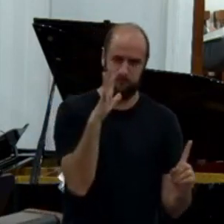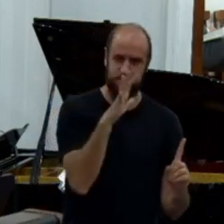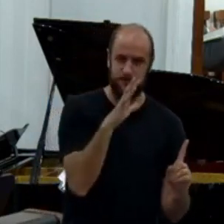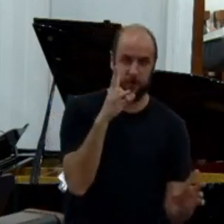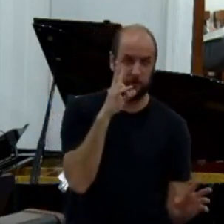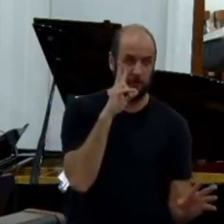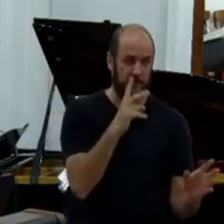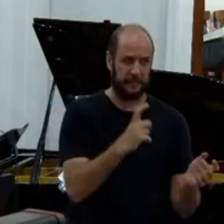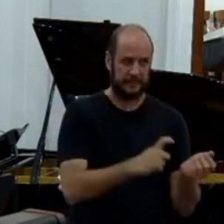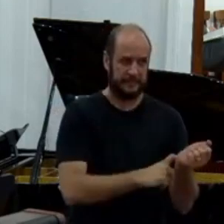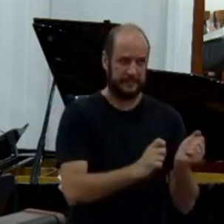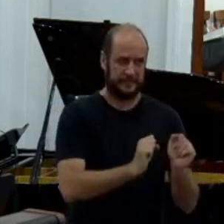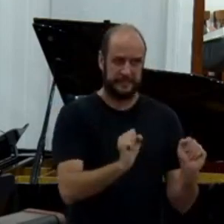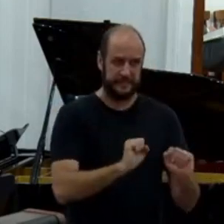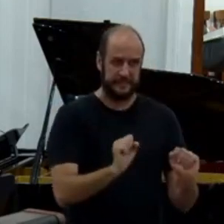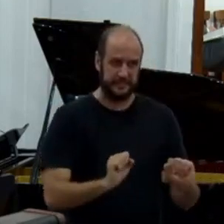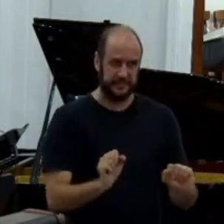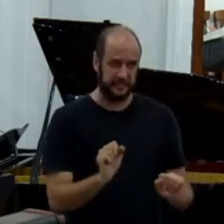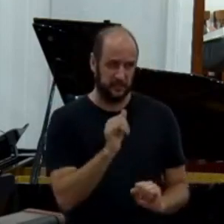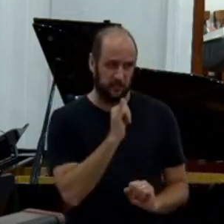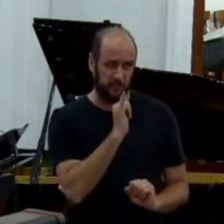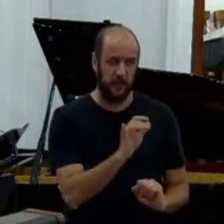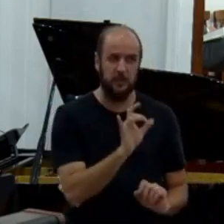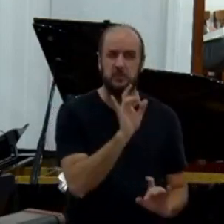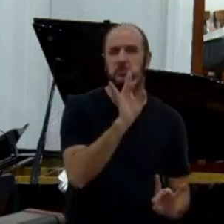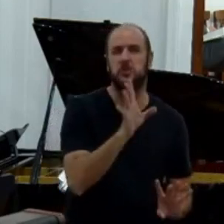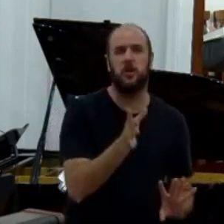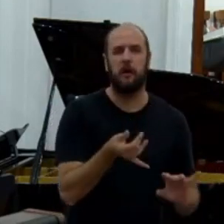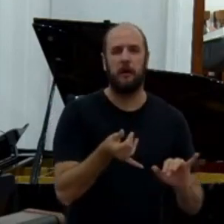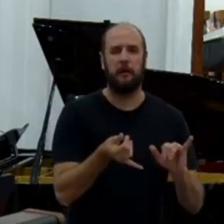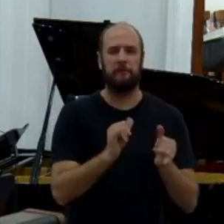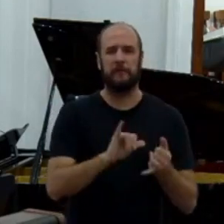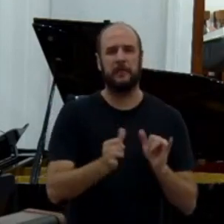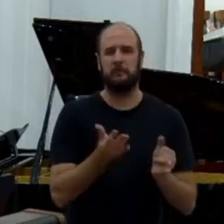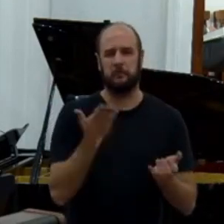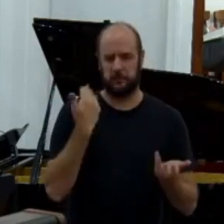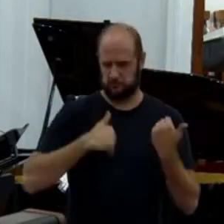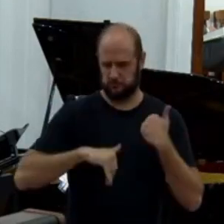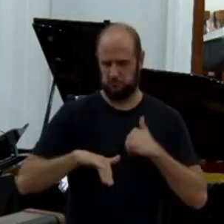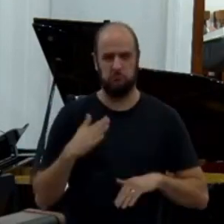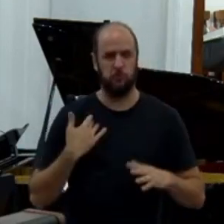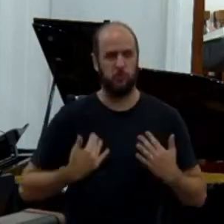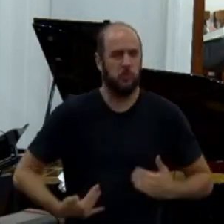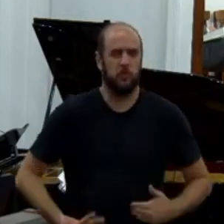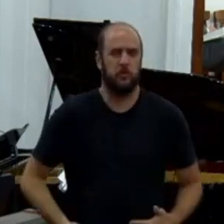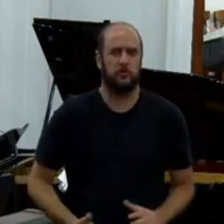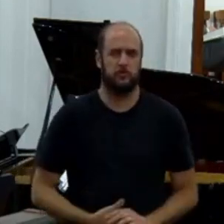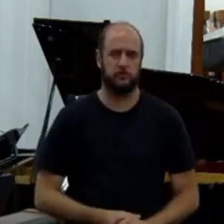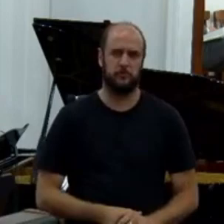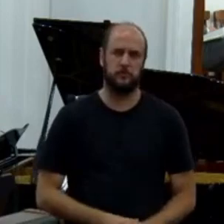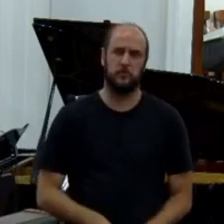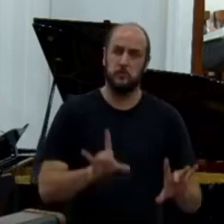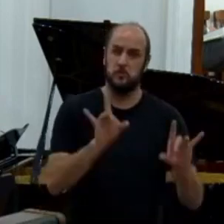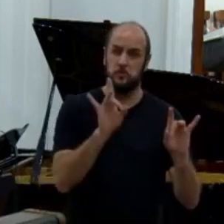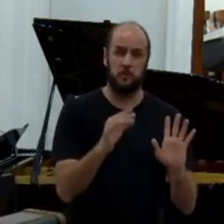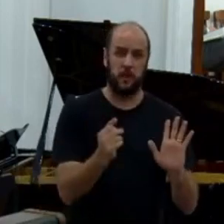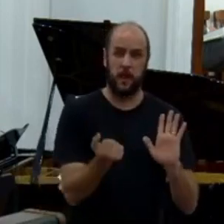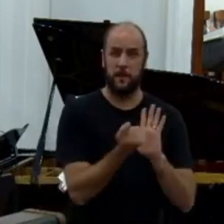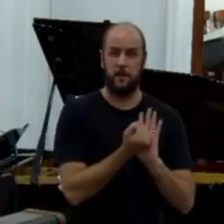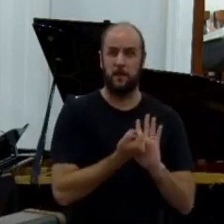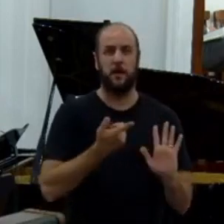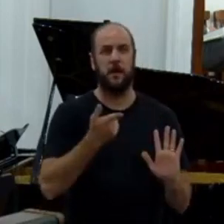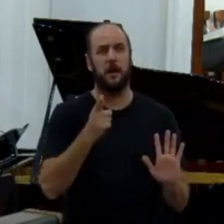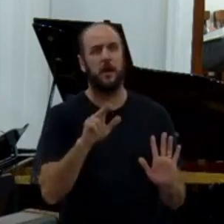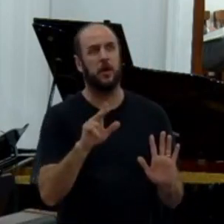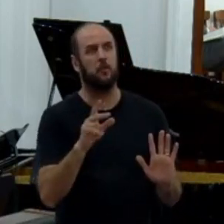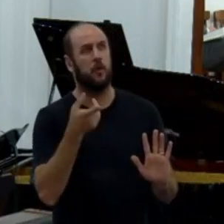ira basicamente como algo físico-químico, como algo que pode ser categorizado dentro de uma